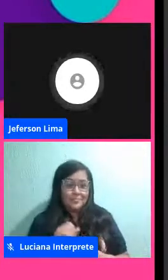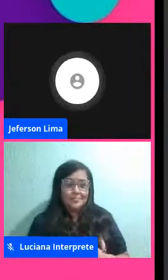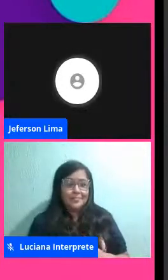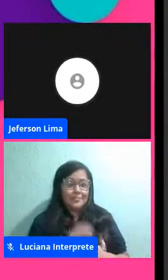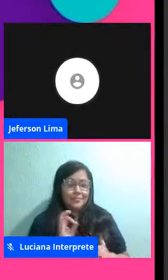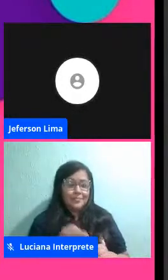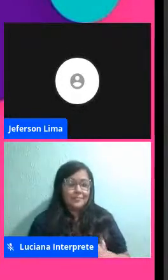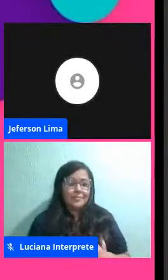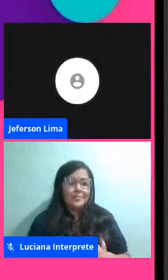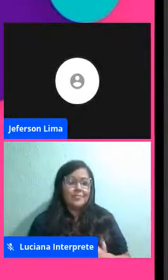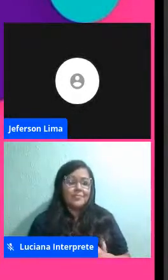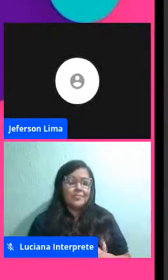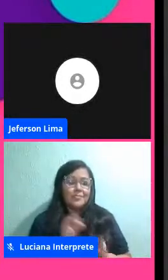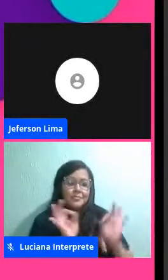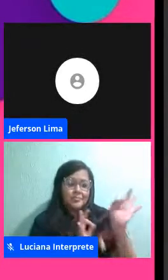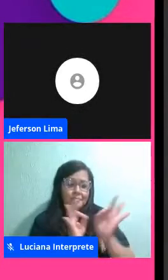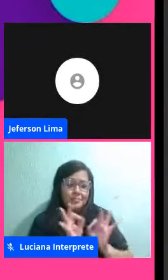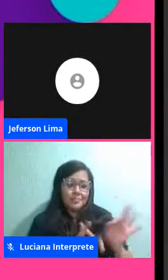Perfeito.